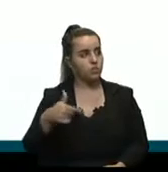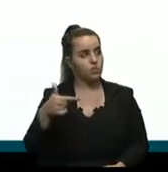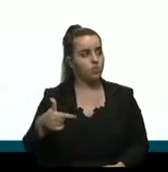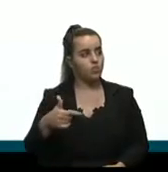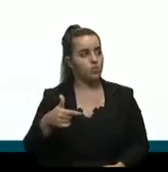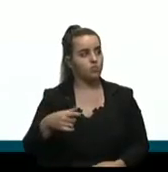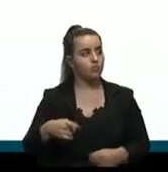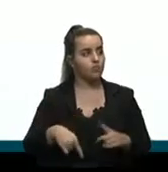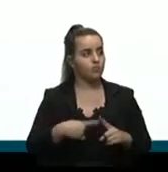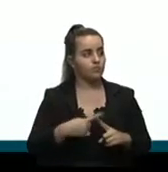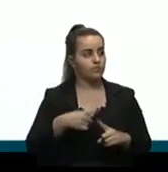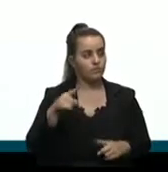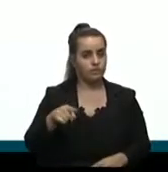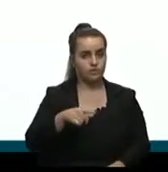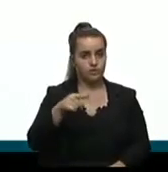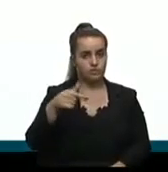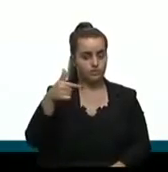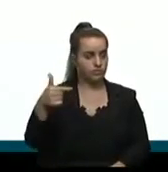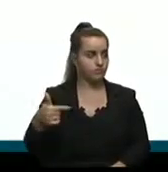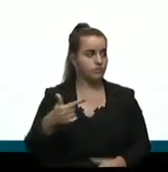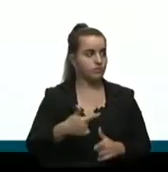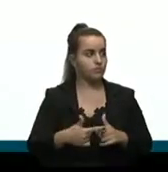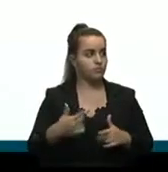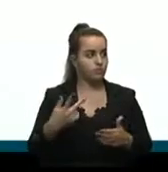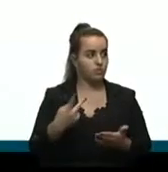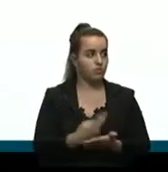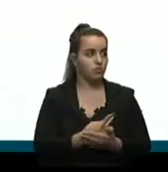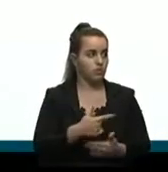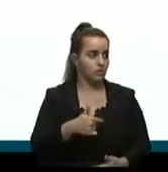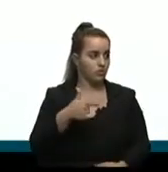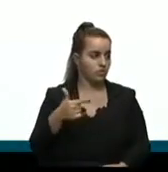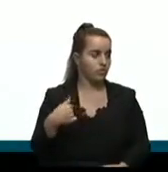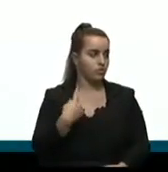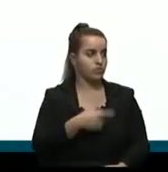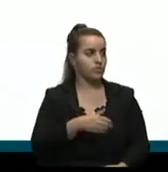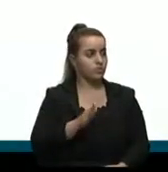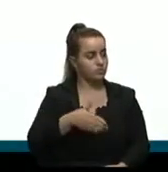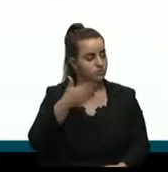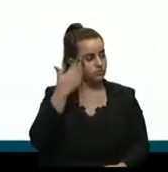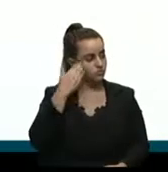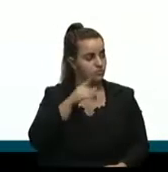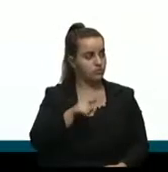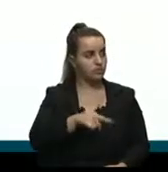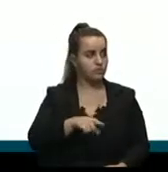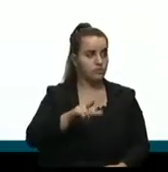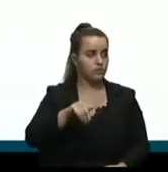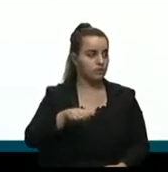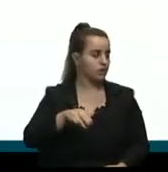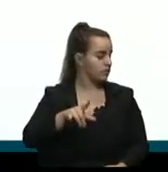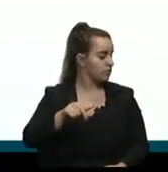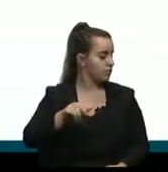dividido pelo erro ao quadrado. Nós já temos que o z lambda é igual a